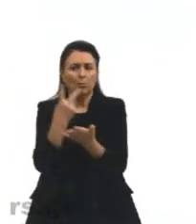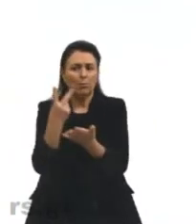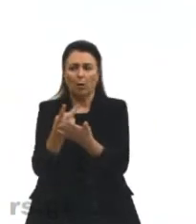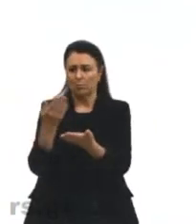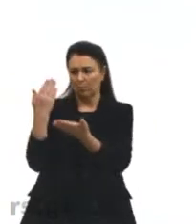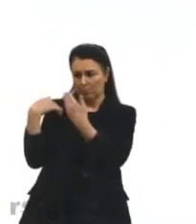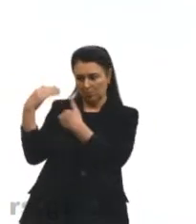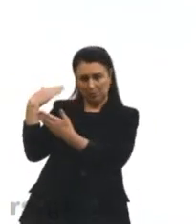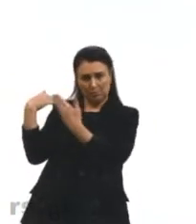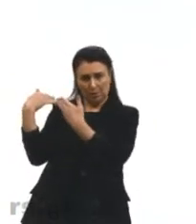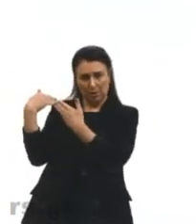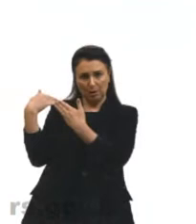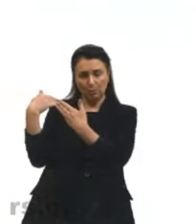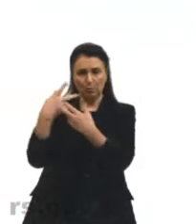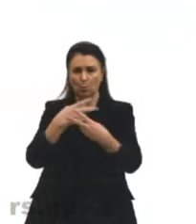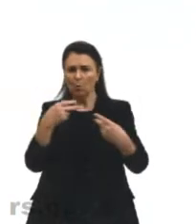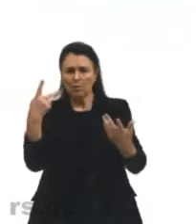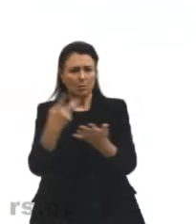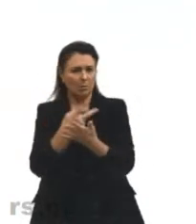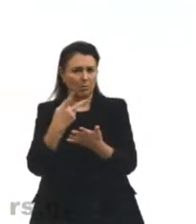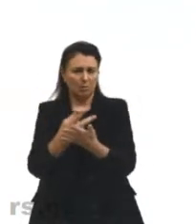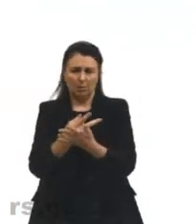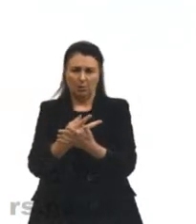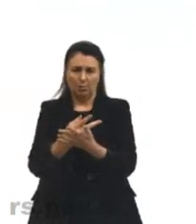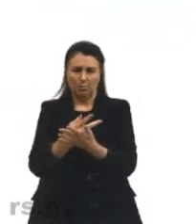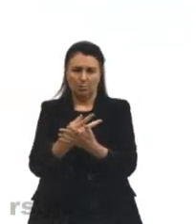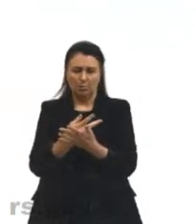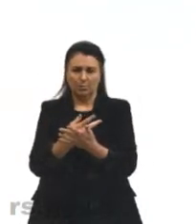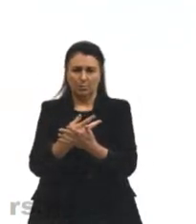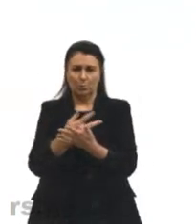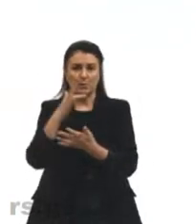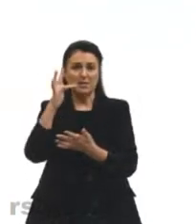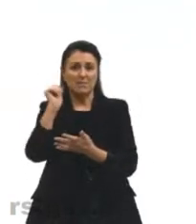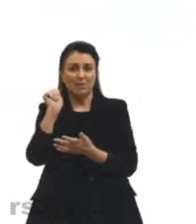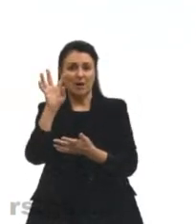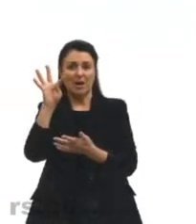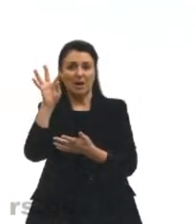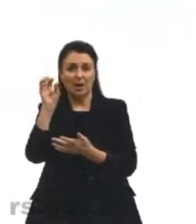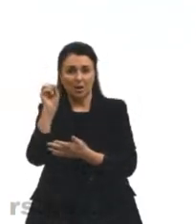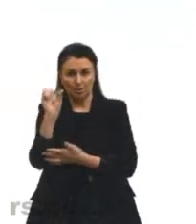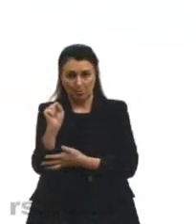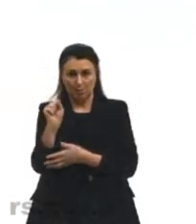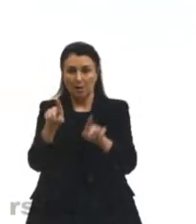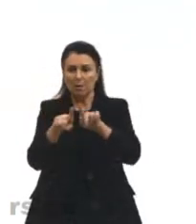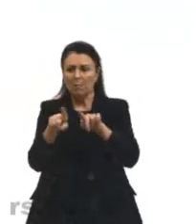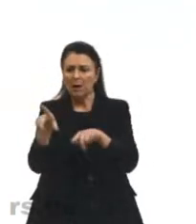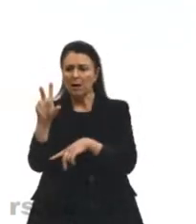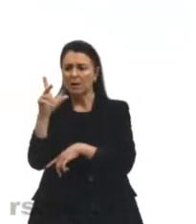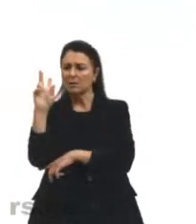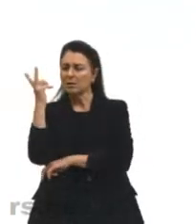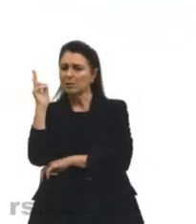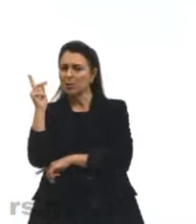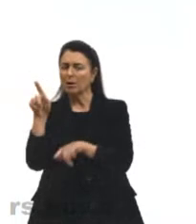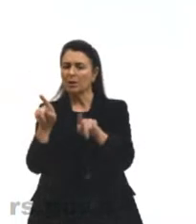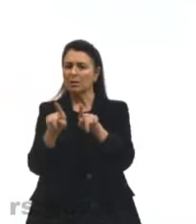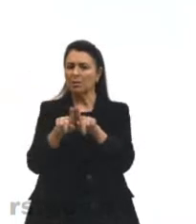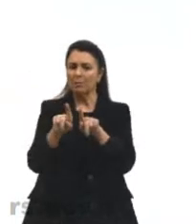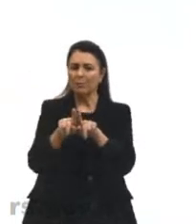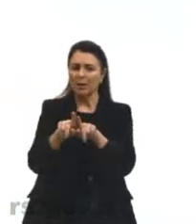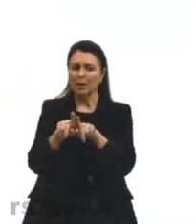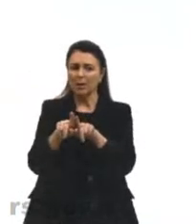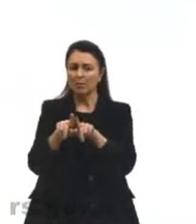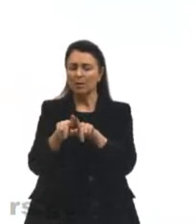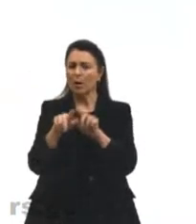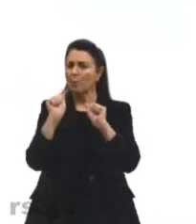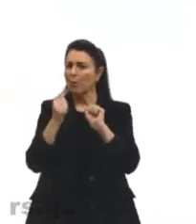passado aquilo que aconteceu os fatos mas às vezes a gente fala em história também para se referir ao